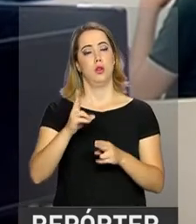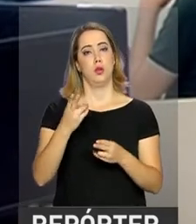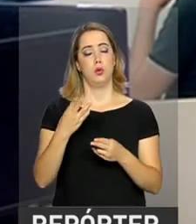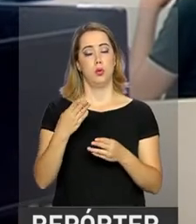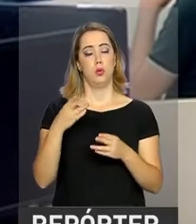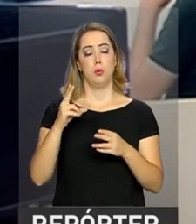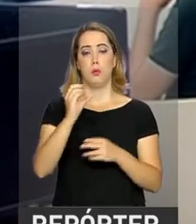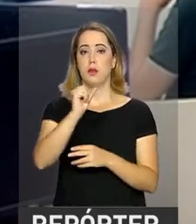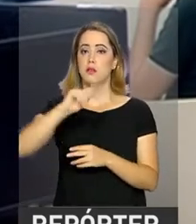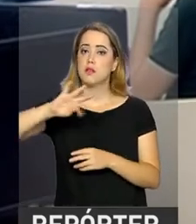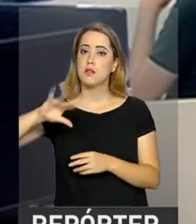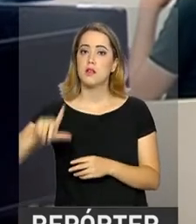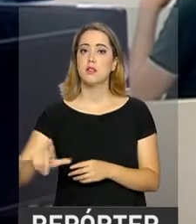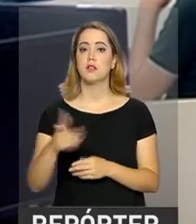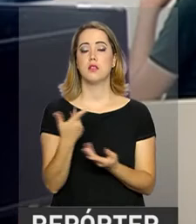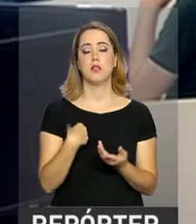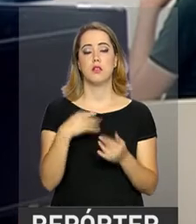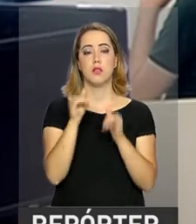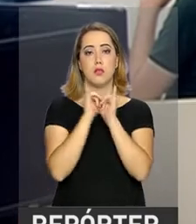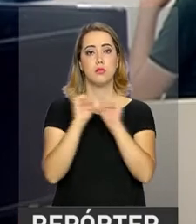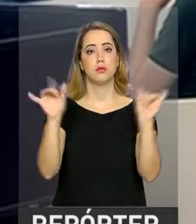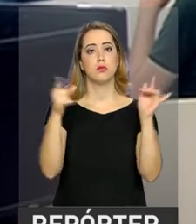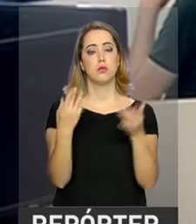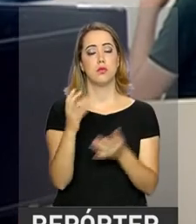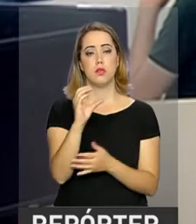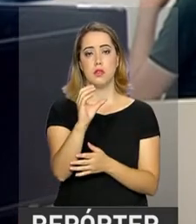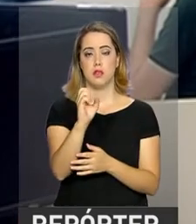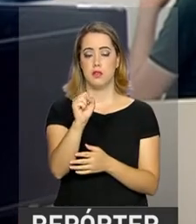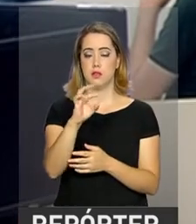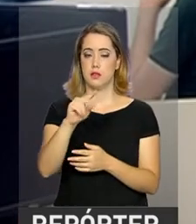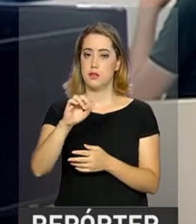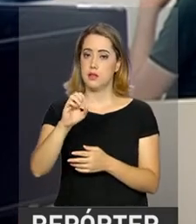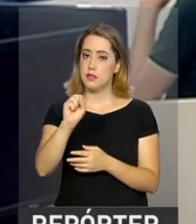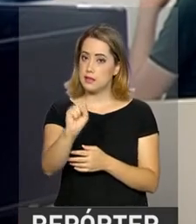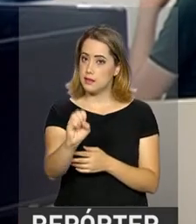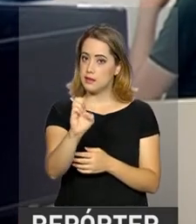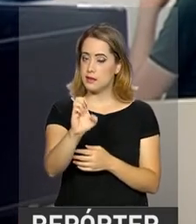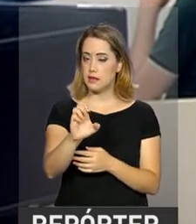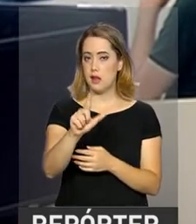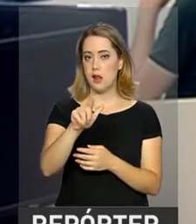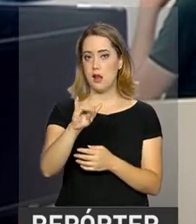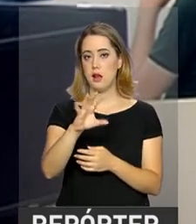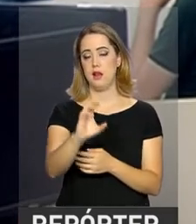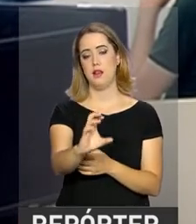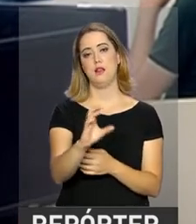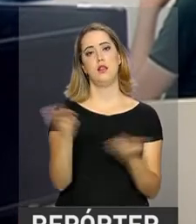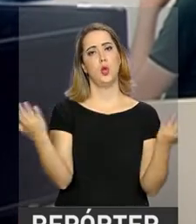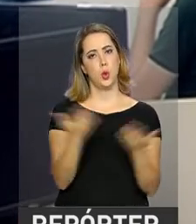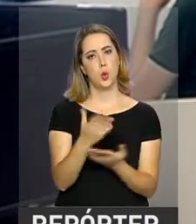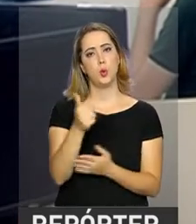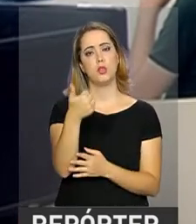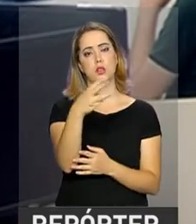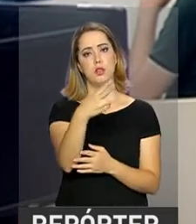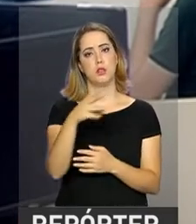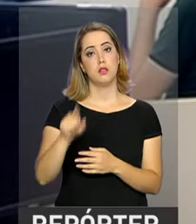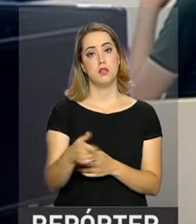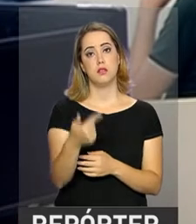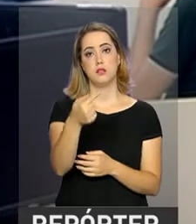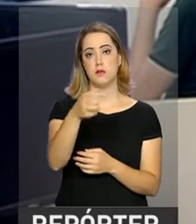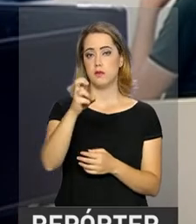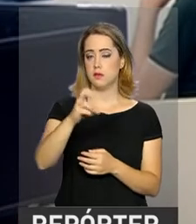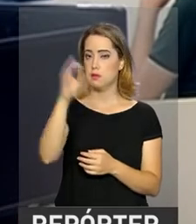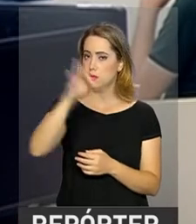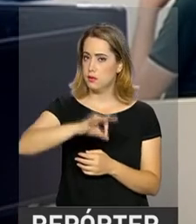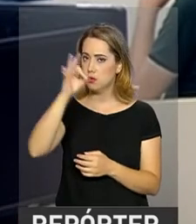taxa básica de juros da economia a selic atualmente em 13,75 por cento ao ano o comitê